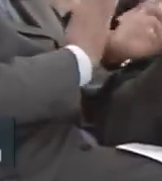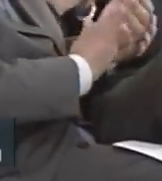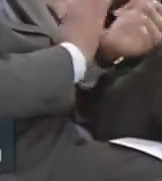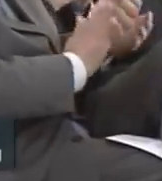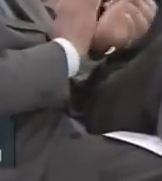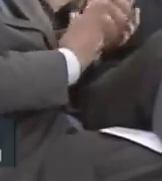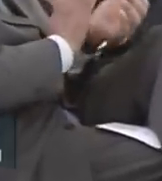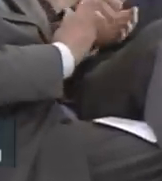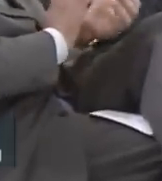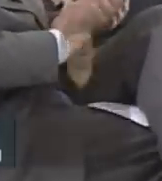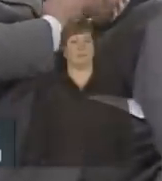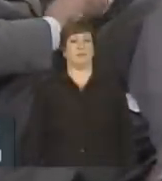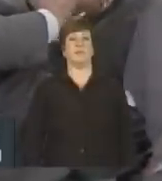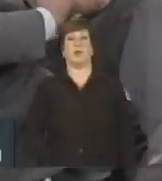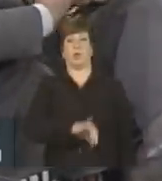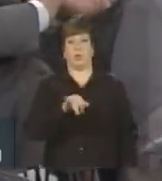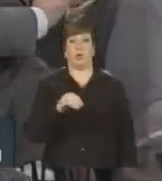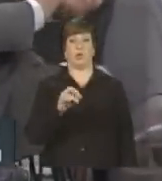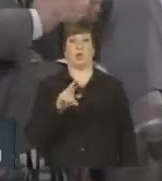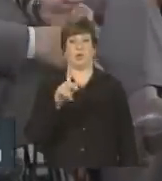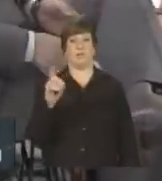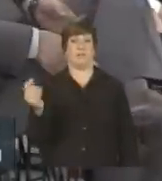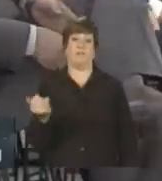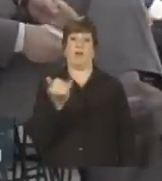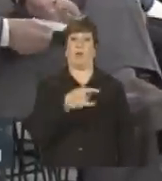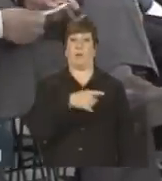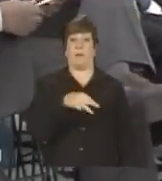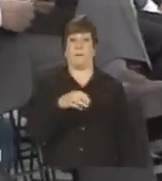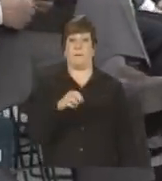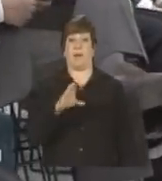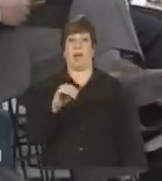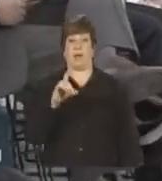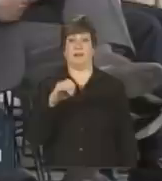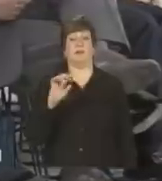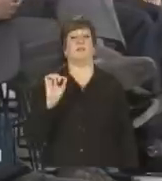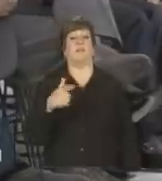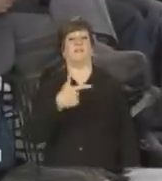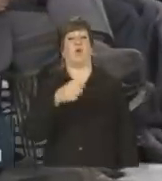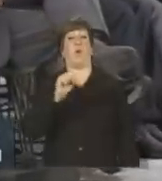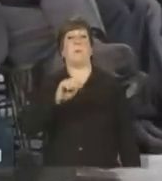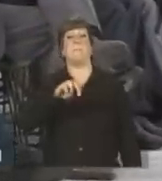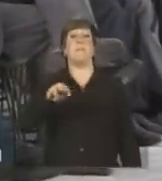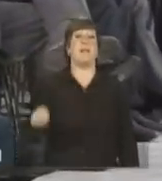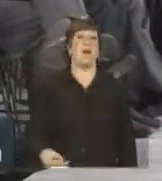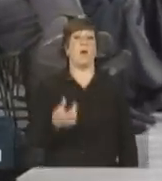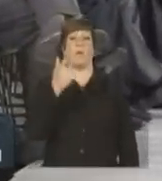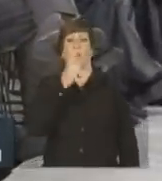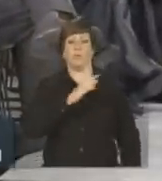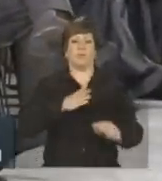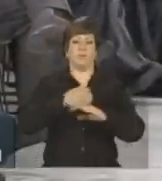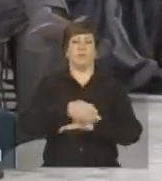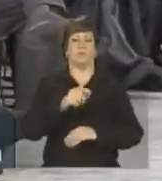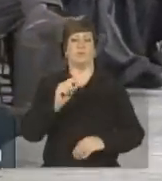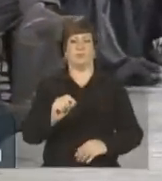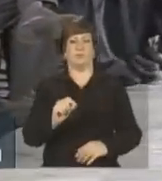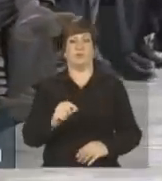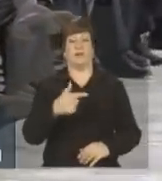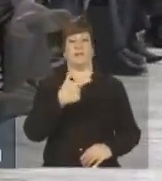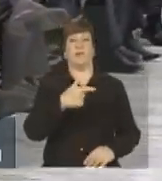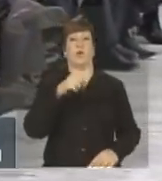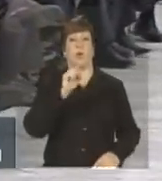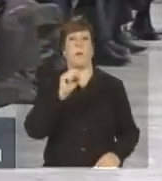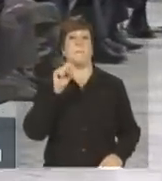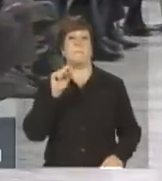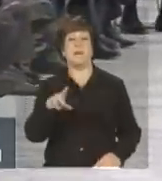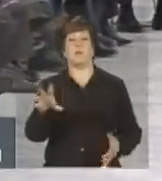O Jorge acaba de comunicar ao Mercadante que está em 28 milhões de acessos. Ah, não, 28 mil